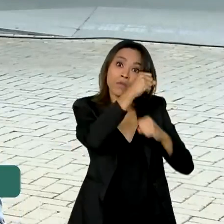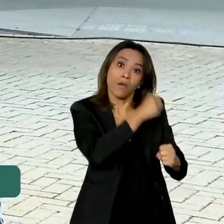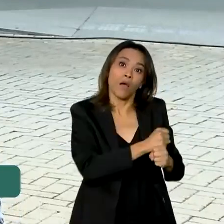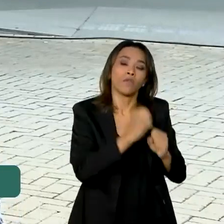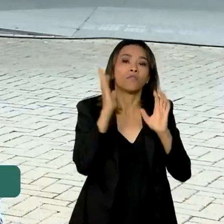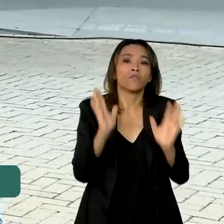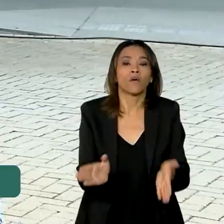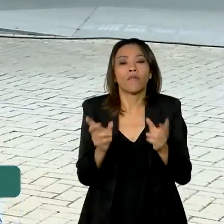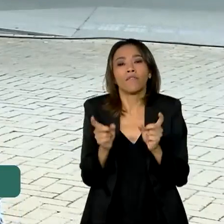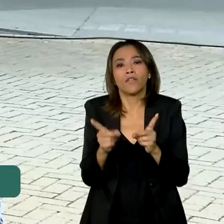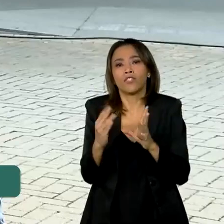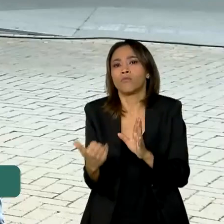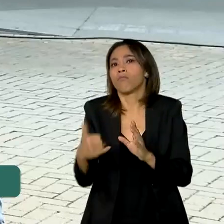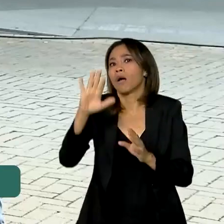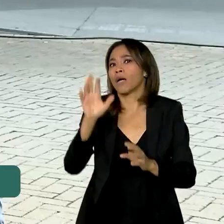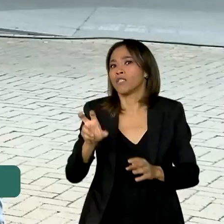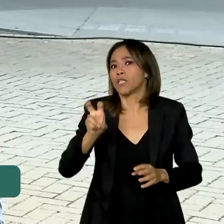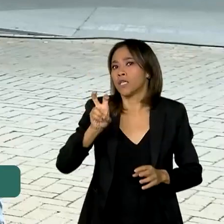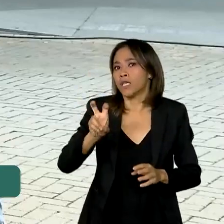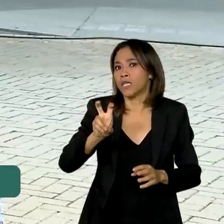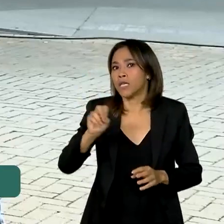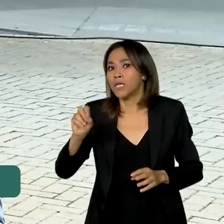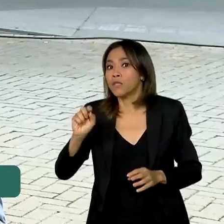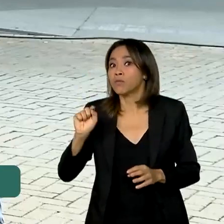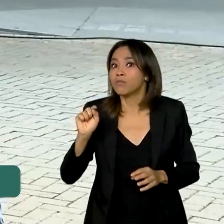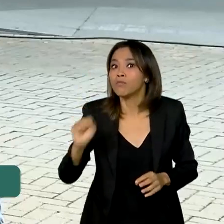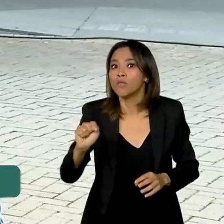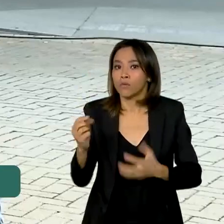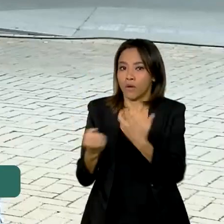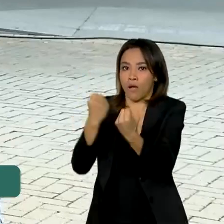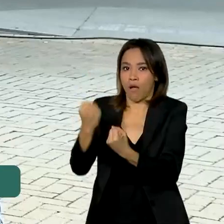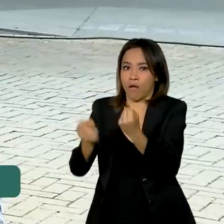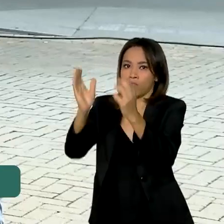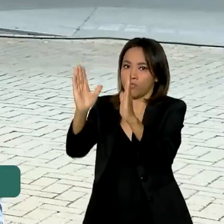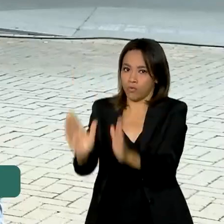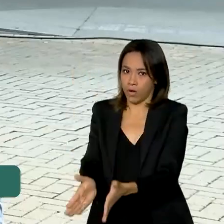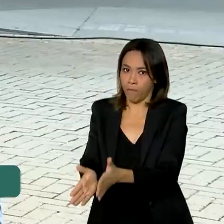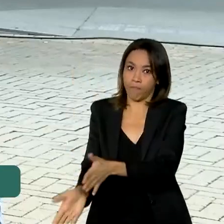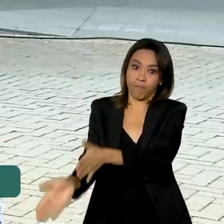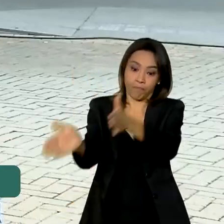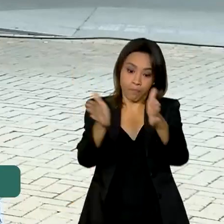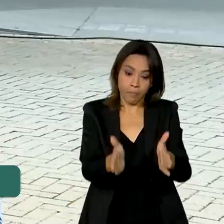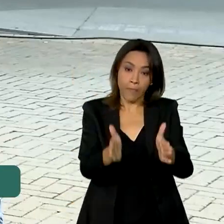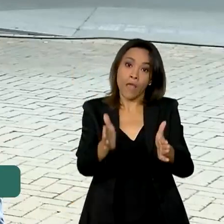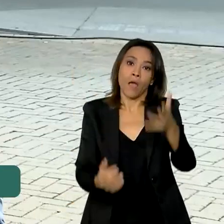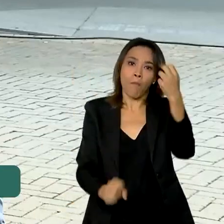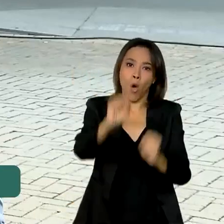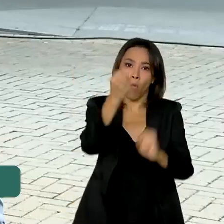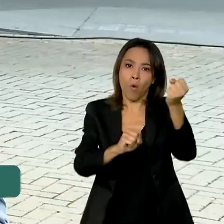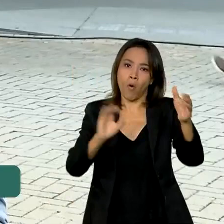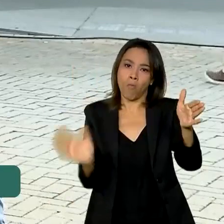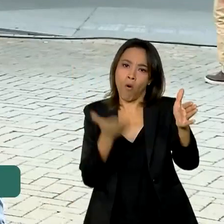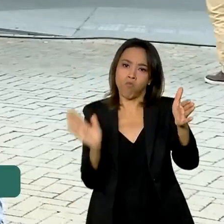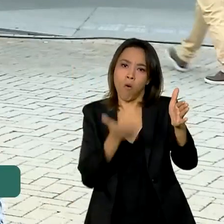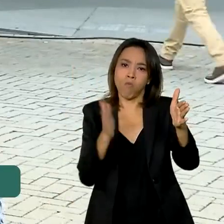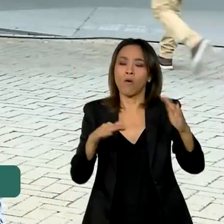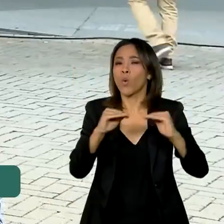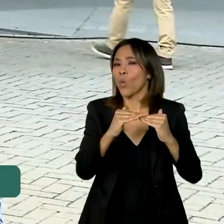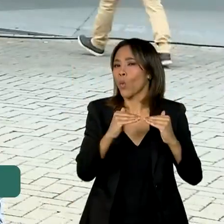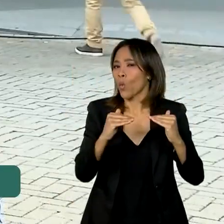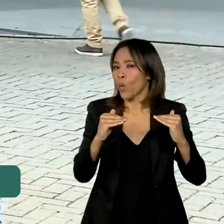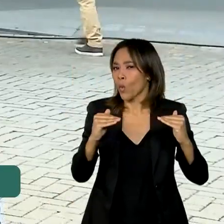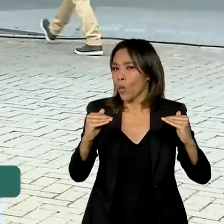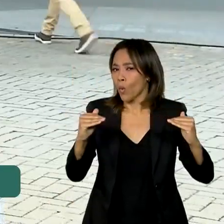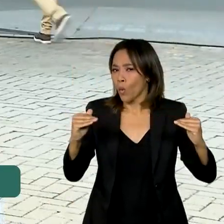foram vendidos mais de 500 mil veículos. Já a produção ficou praticamente estável, alta de